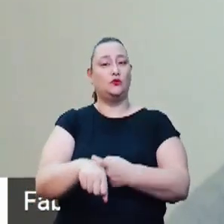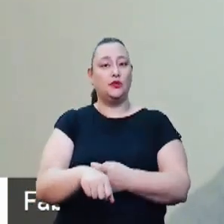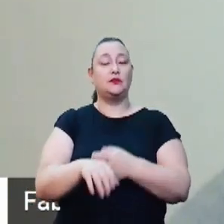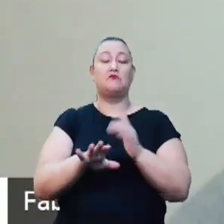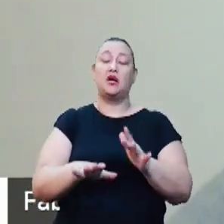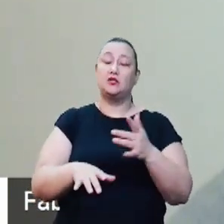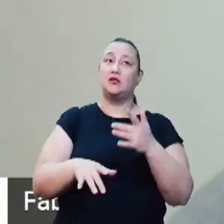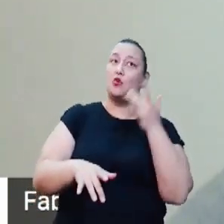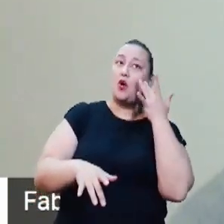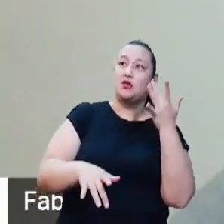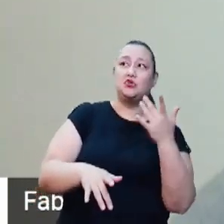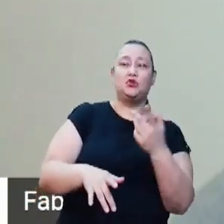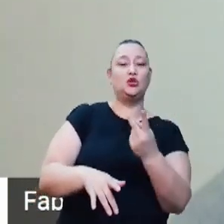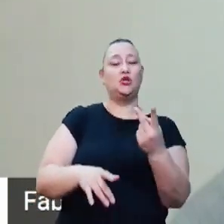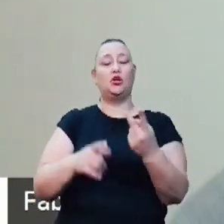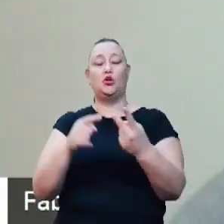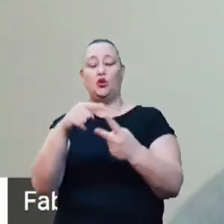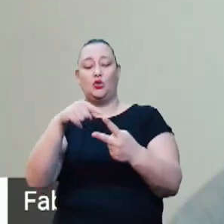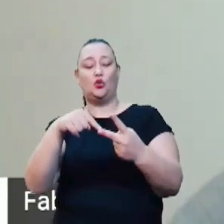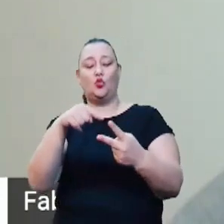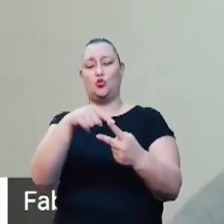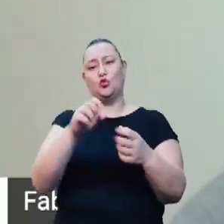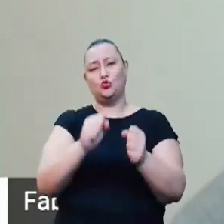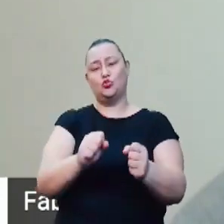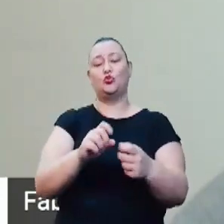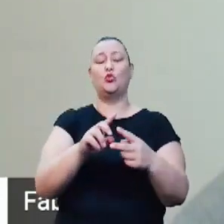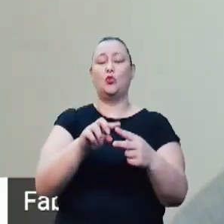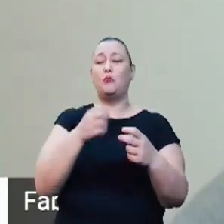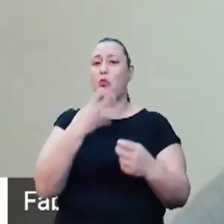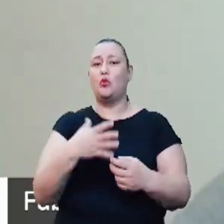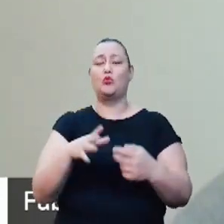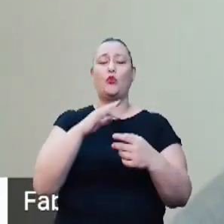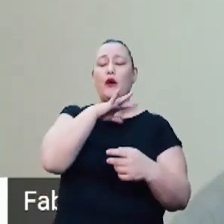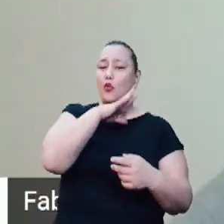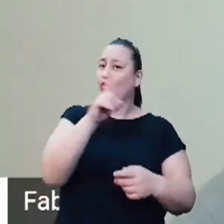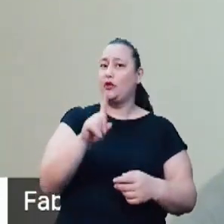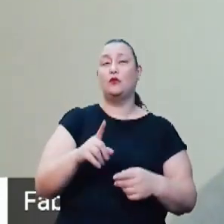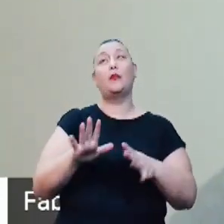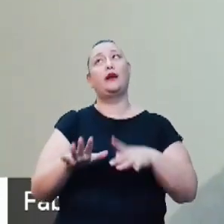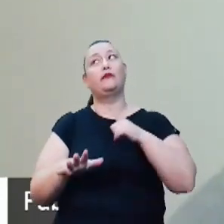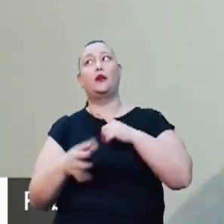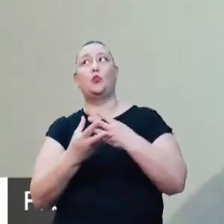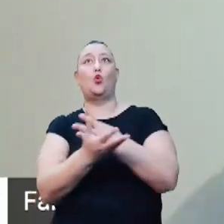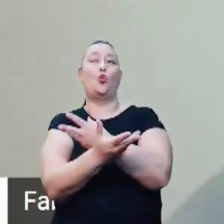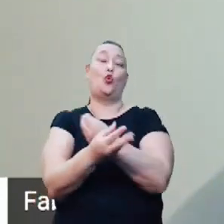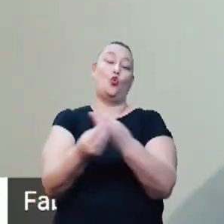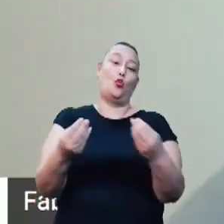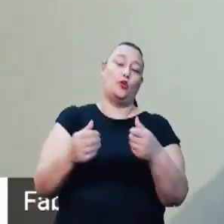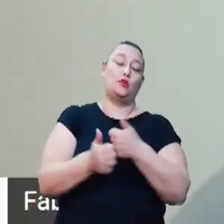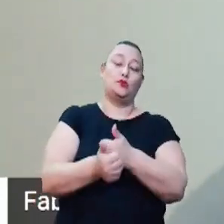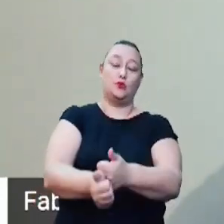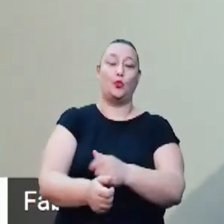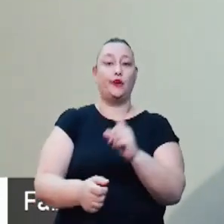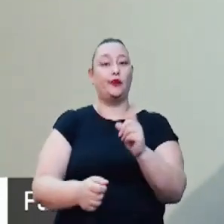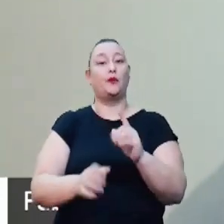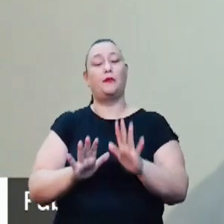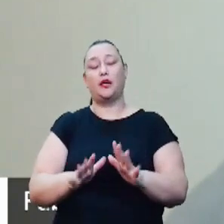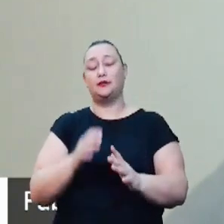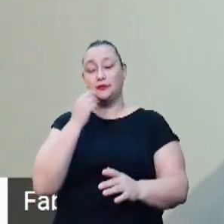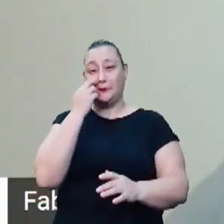não um interferir negativamente no outro. A gente não tem também tantos pacientes que acompanham, então é isso